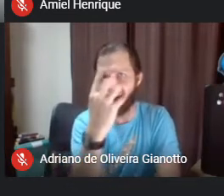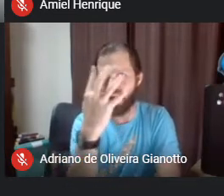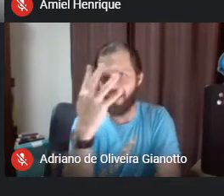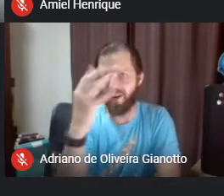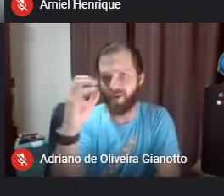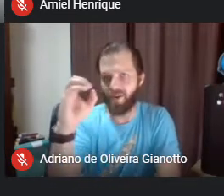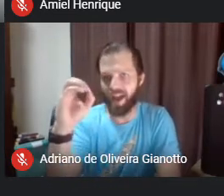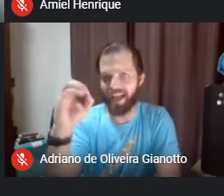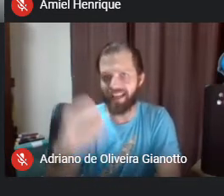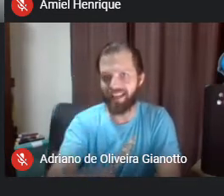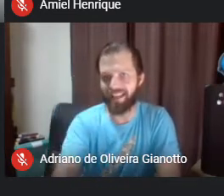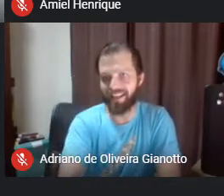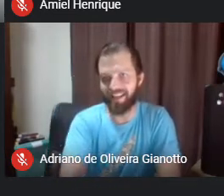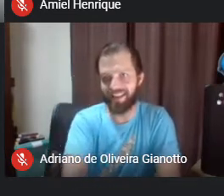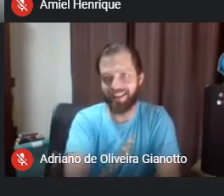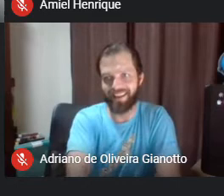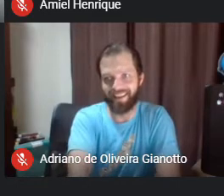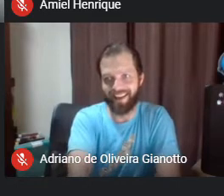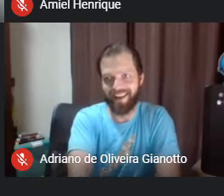140 chaves.